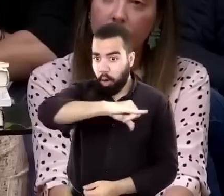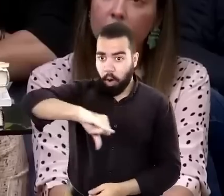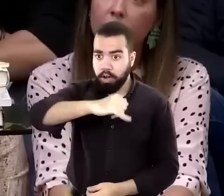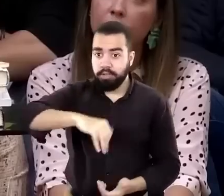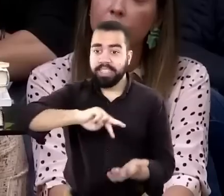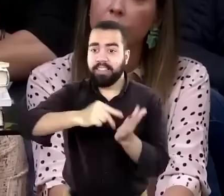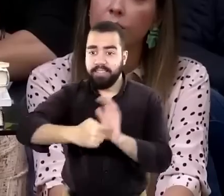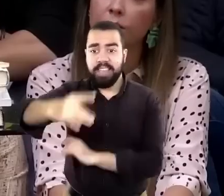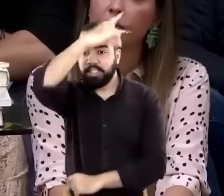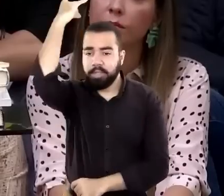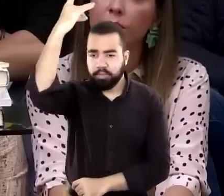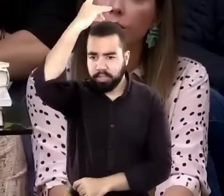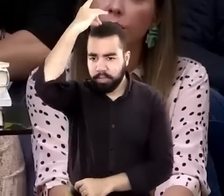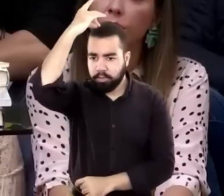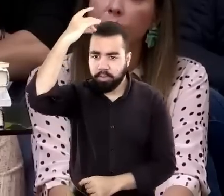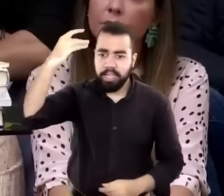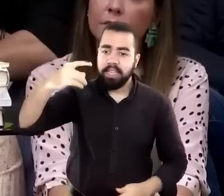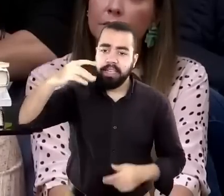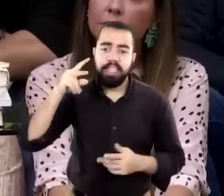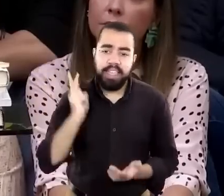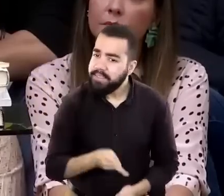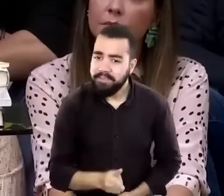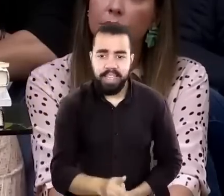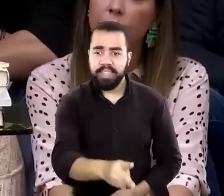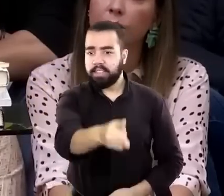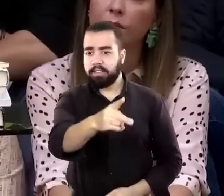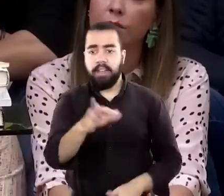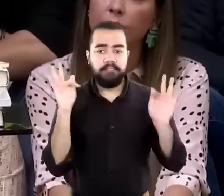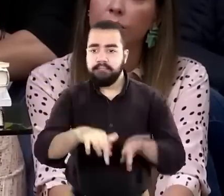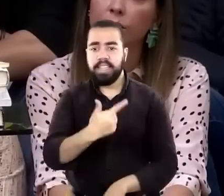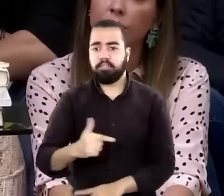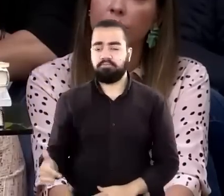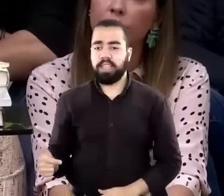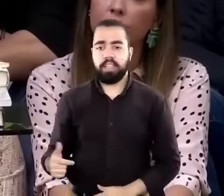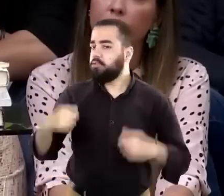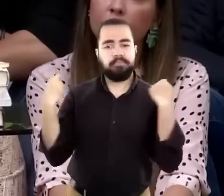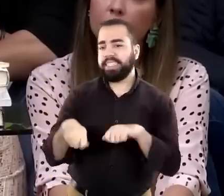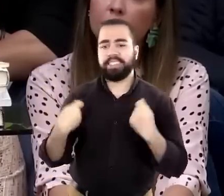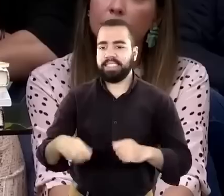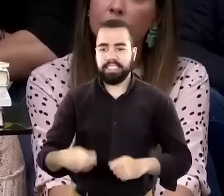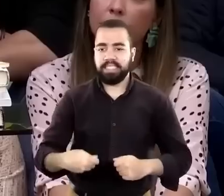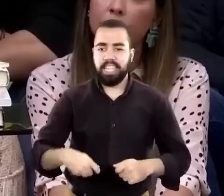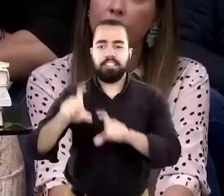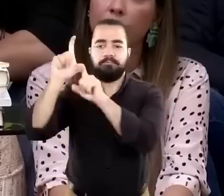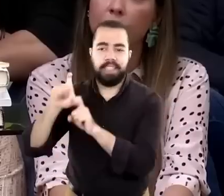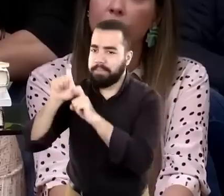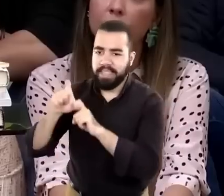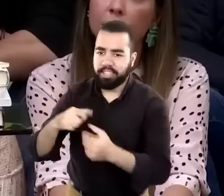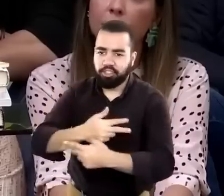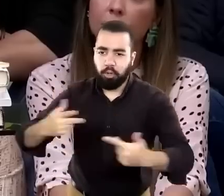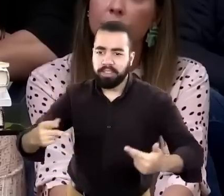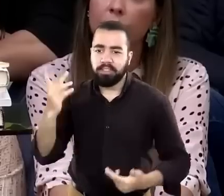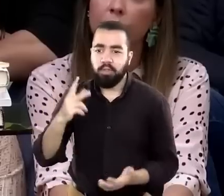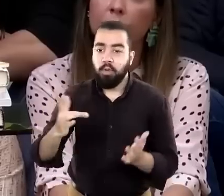um suprimento ilimitado, que não depende de recurso humano, que o